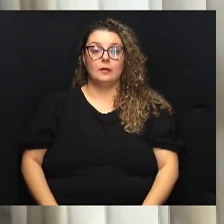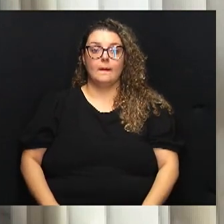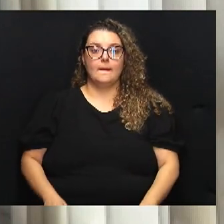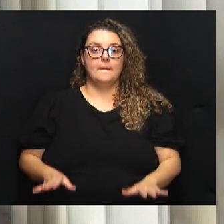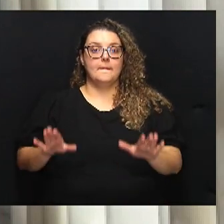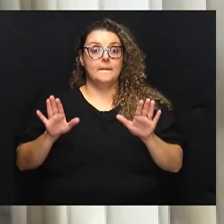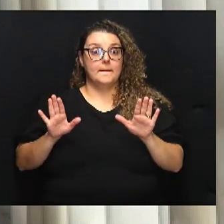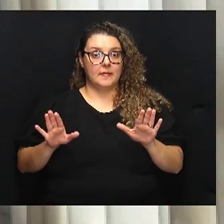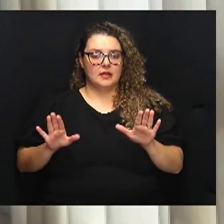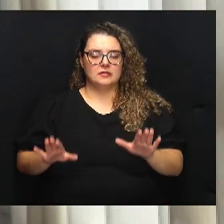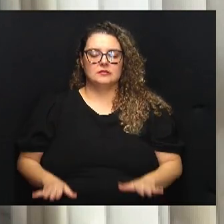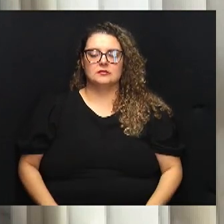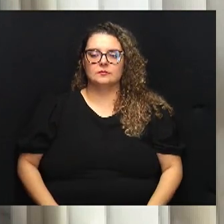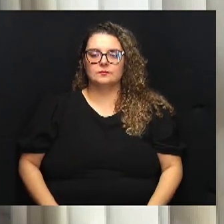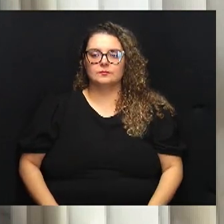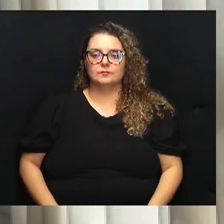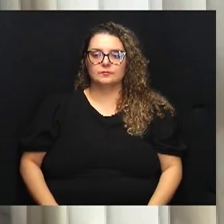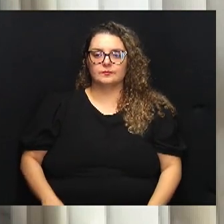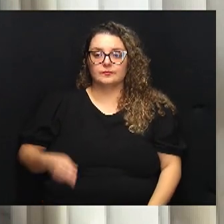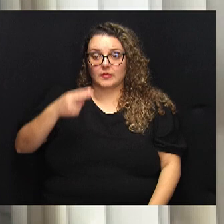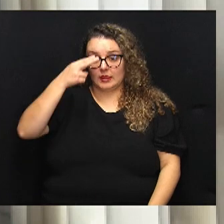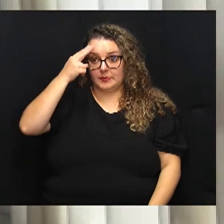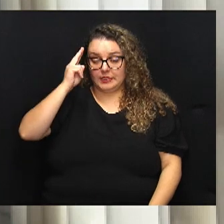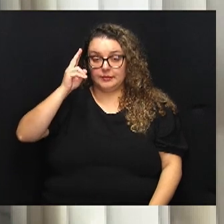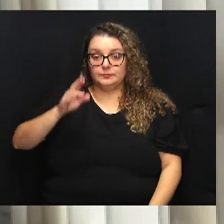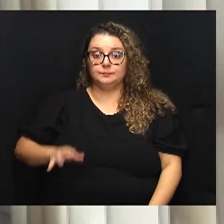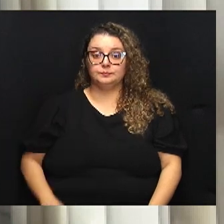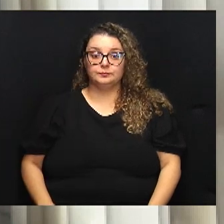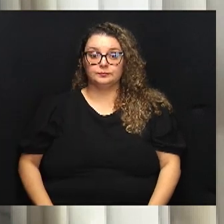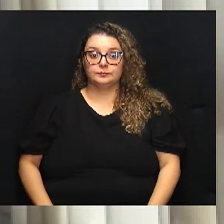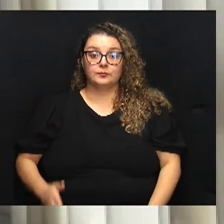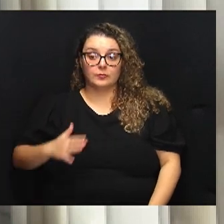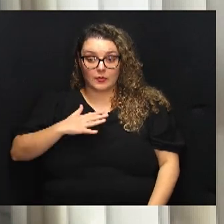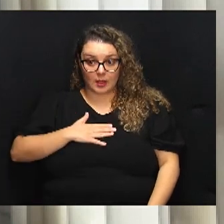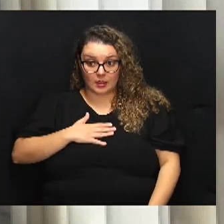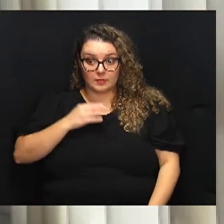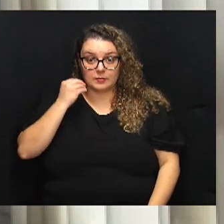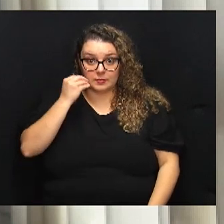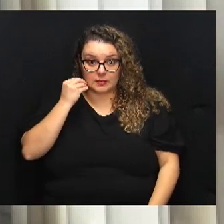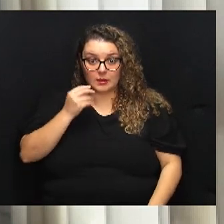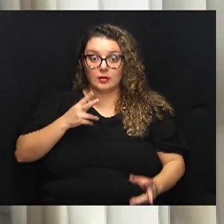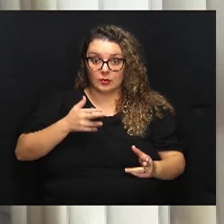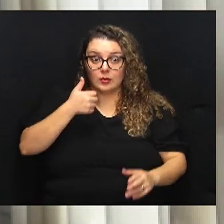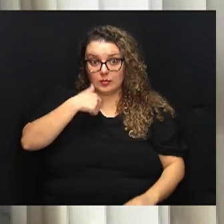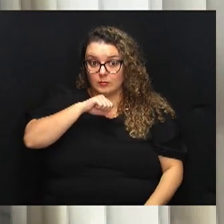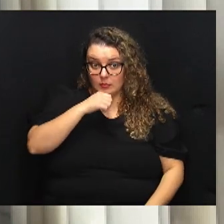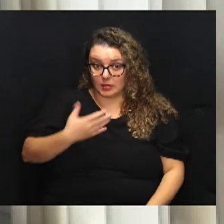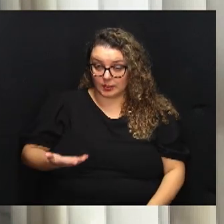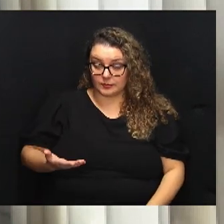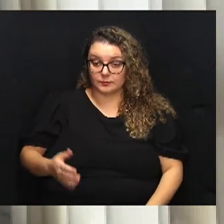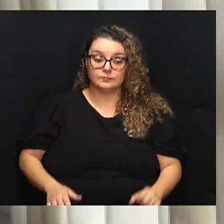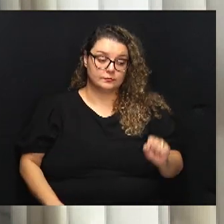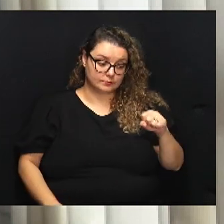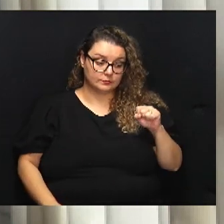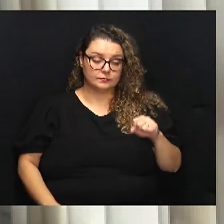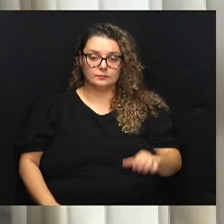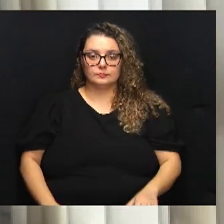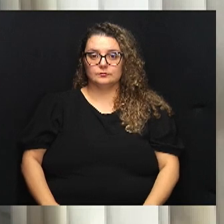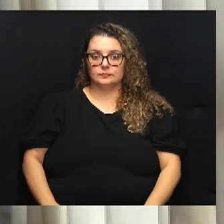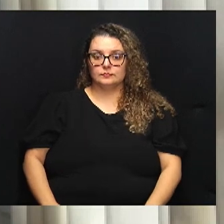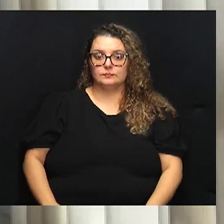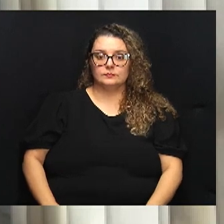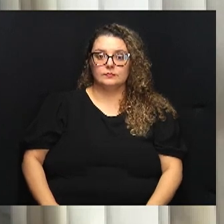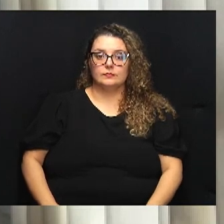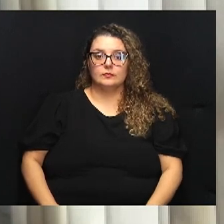aqui, Gabriel, eu vou colocar a minha experiência também como mãe, né? Eu,